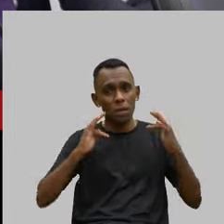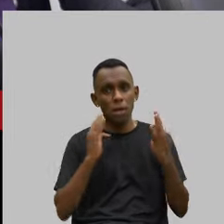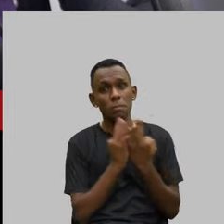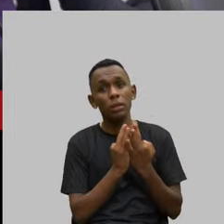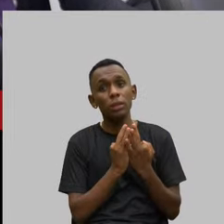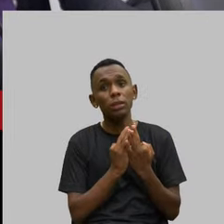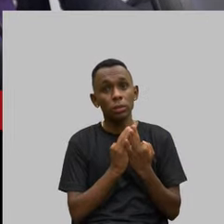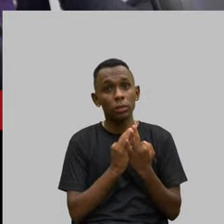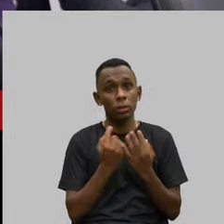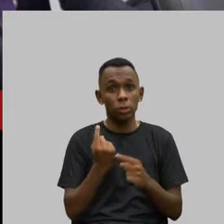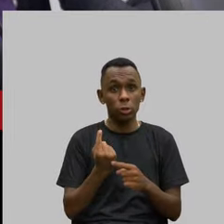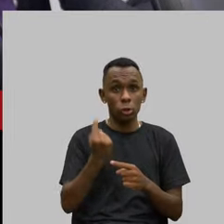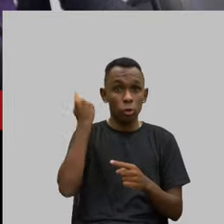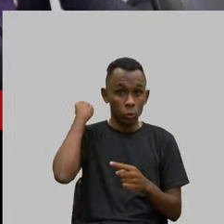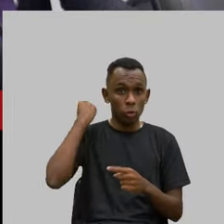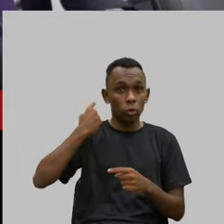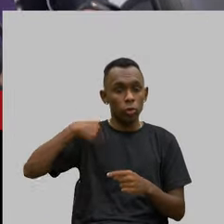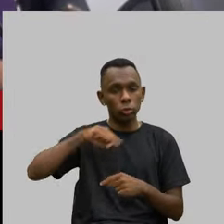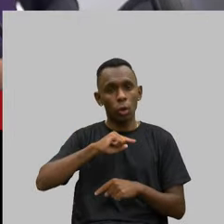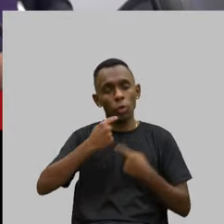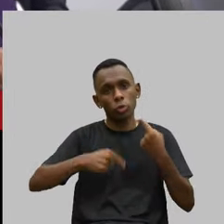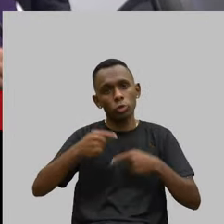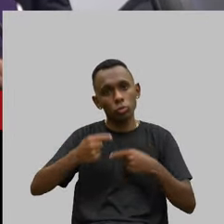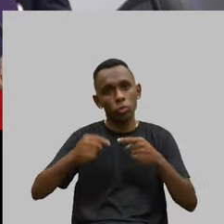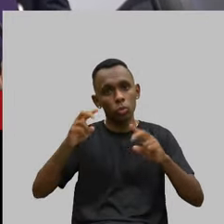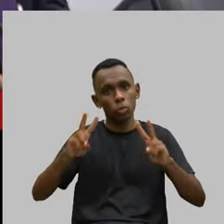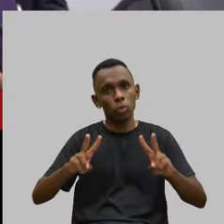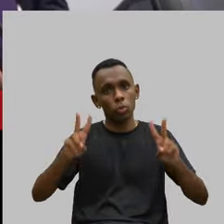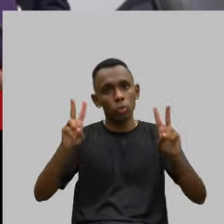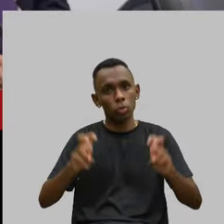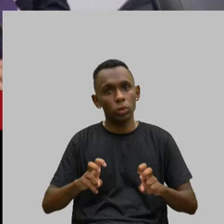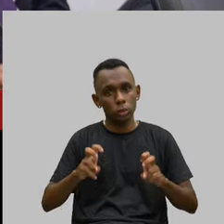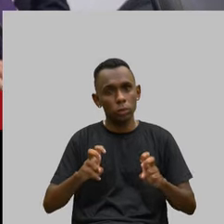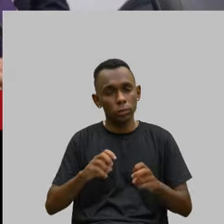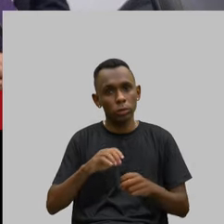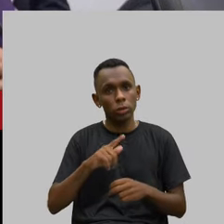dias atrás nós estávamos discutindo aí a questão do